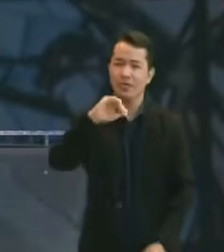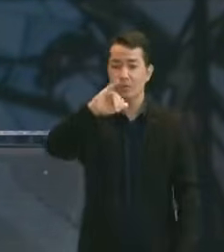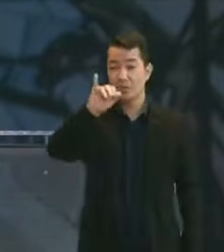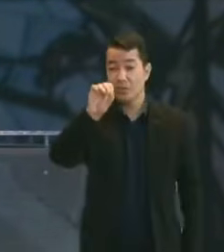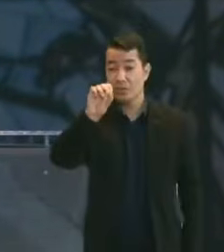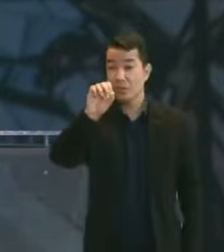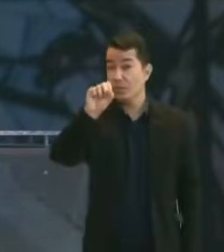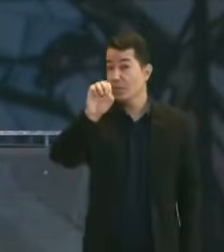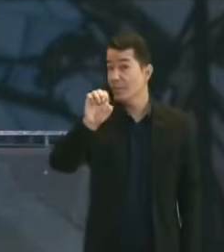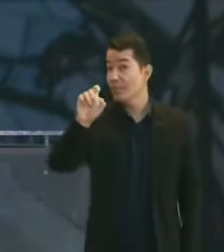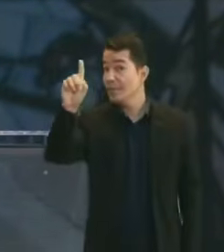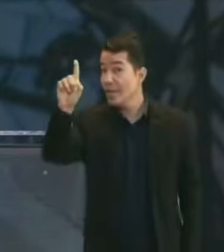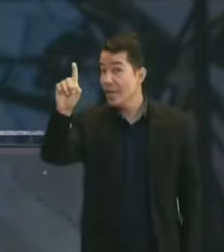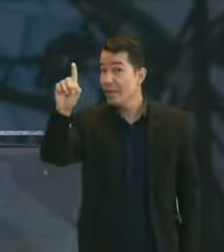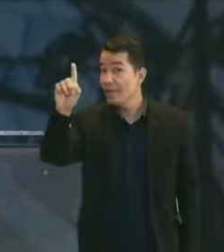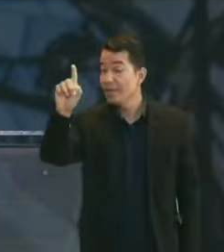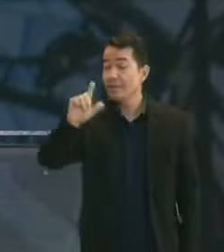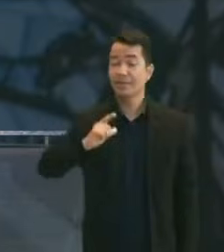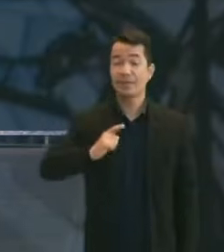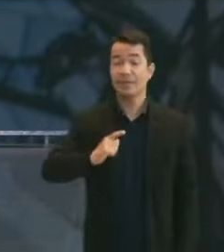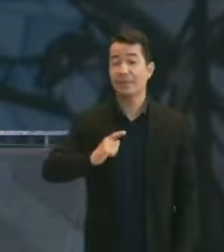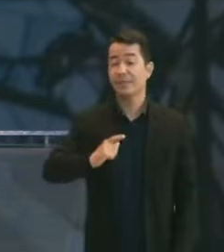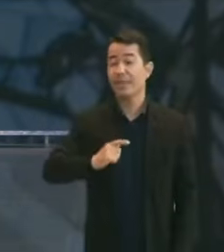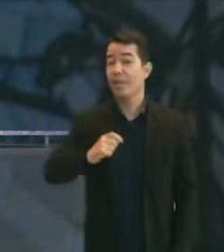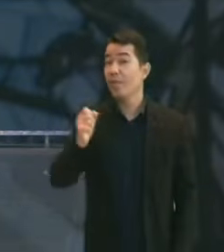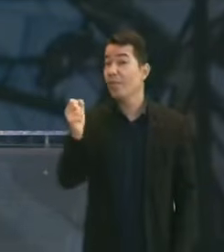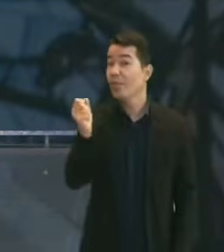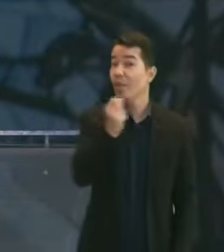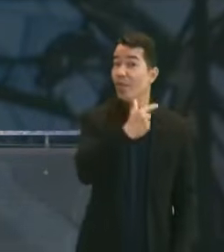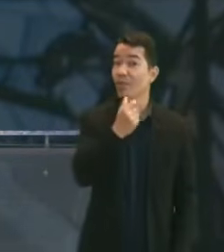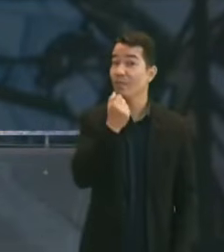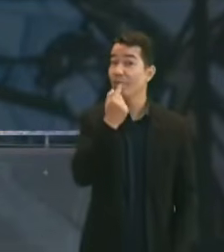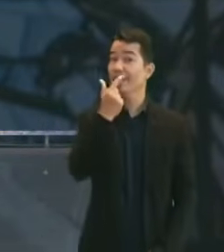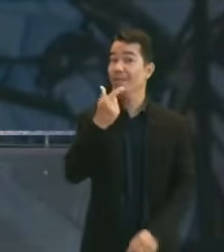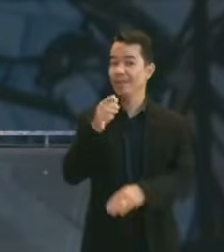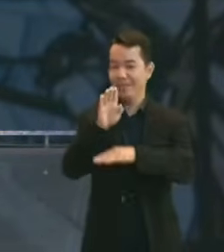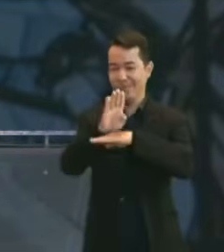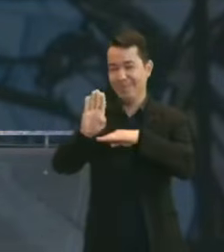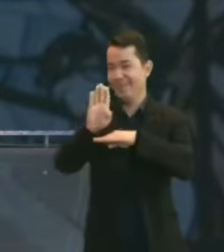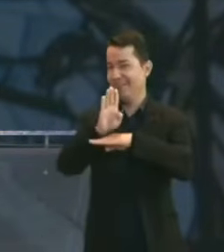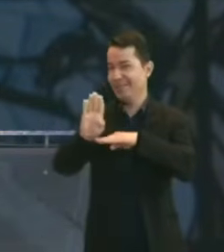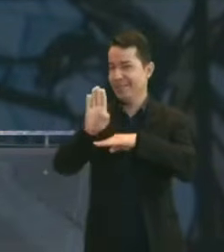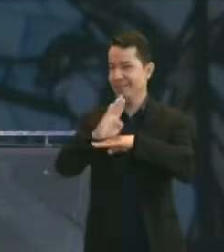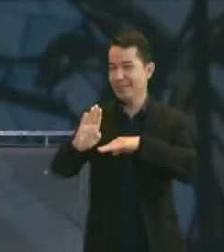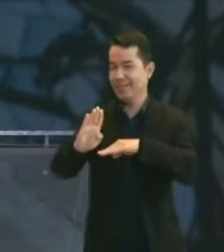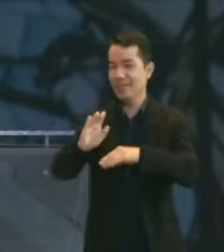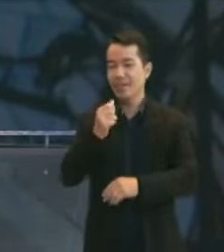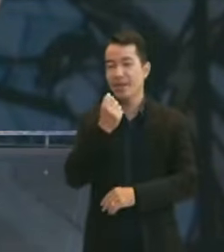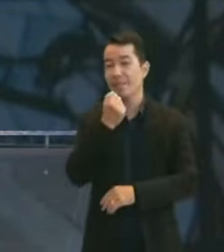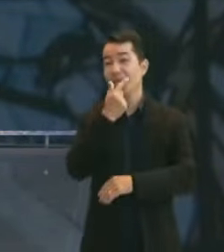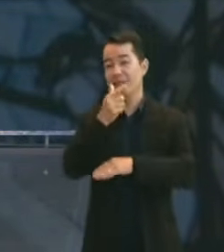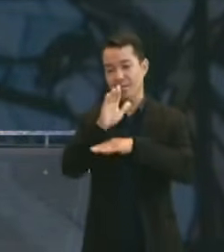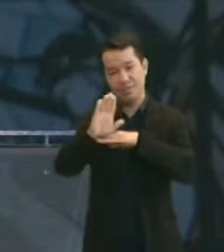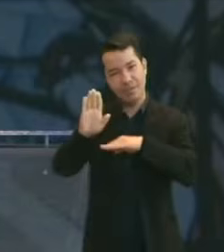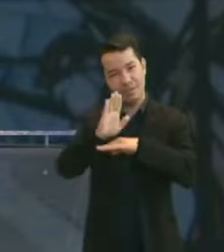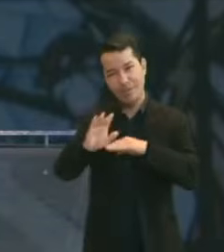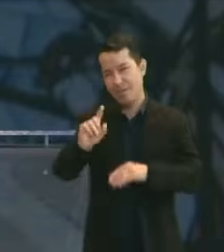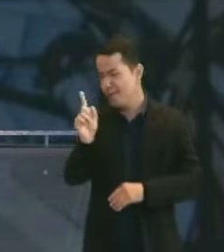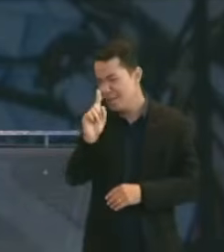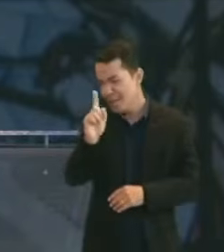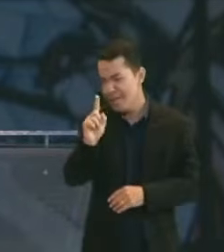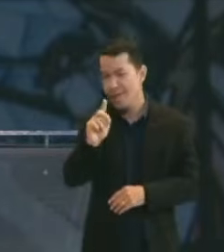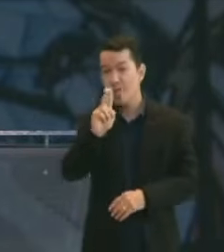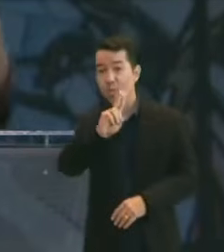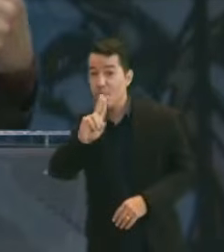que ganha um apelido dos apóstolos pelo jeitão dele. Pelo jeito que ele exercia a sua vida no meio da igreja,